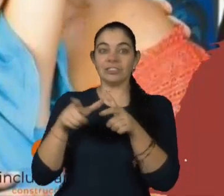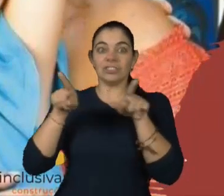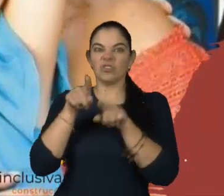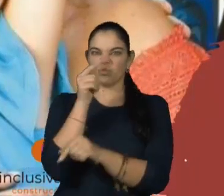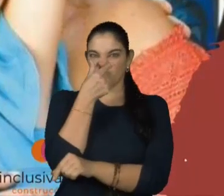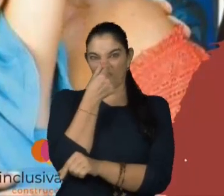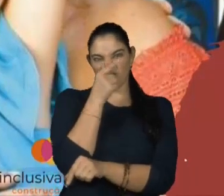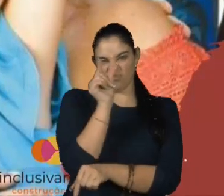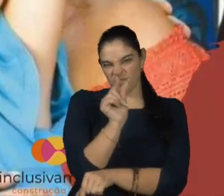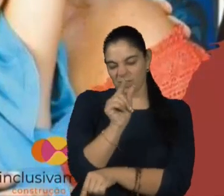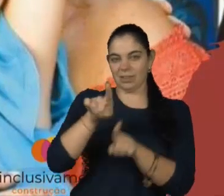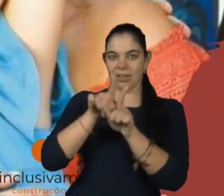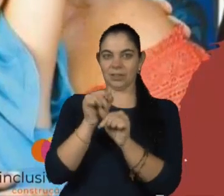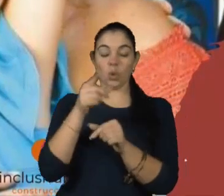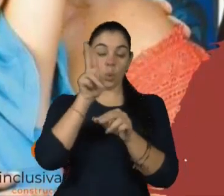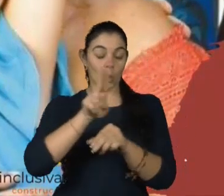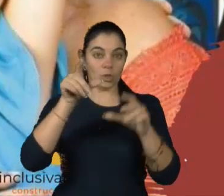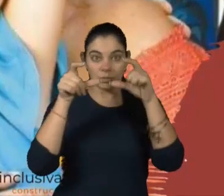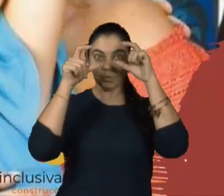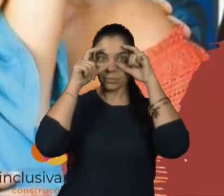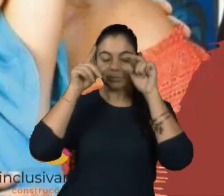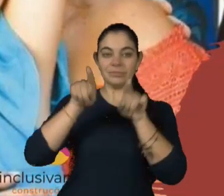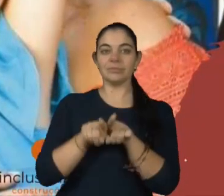nariz pequeno, médio, usa óculos,